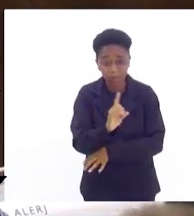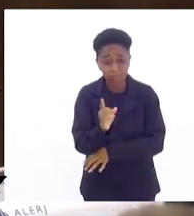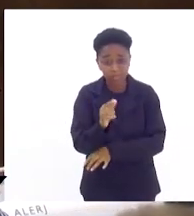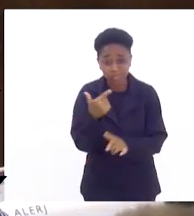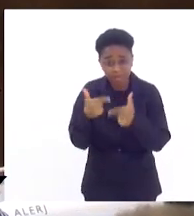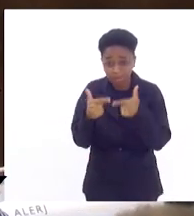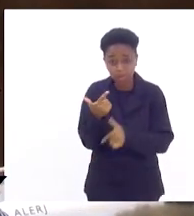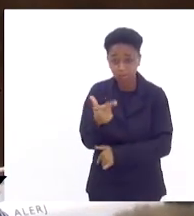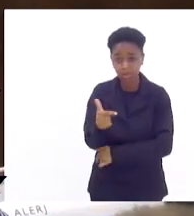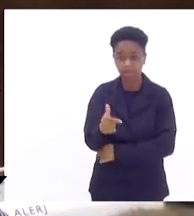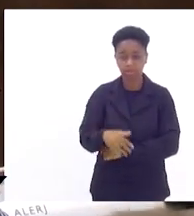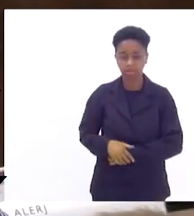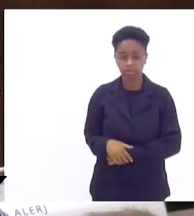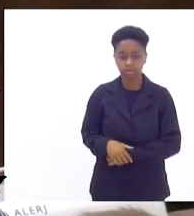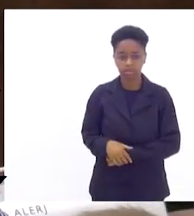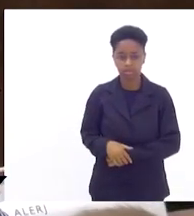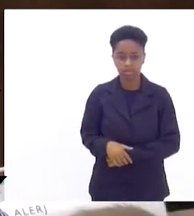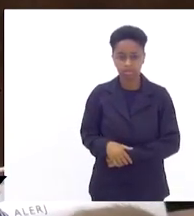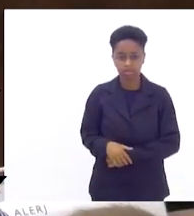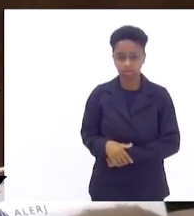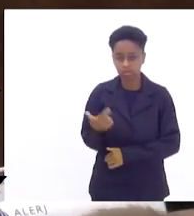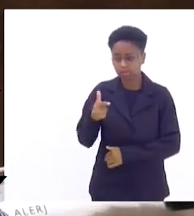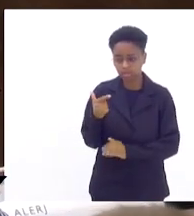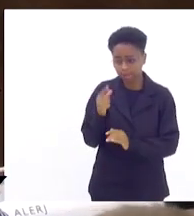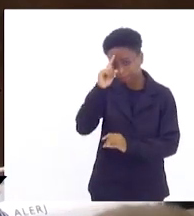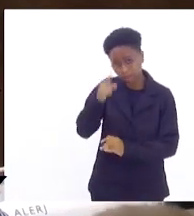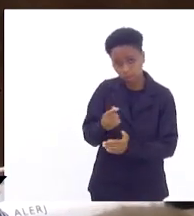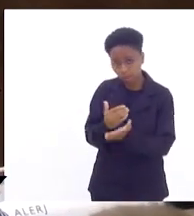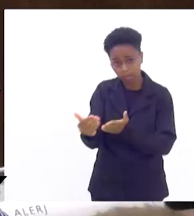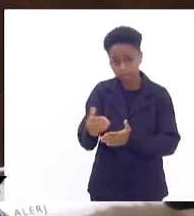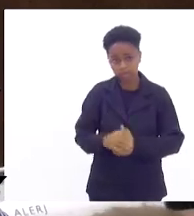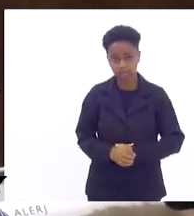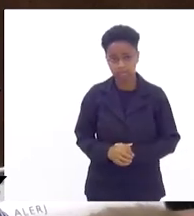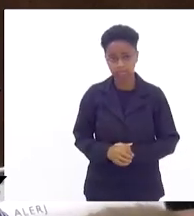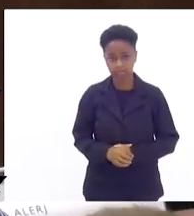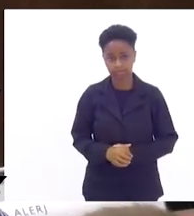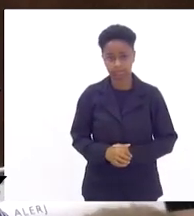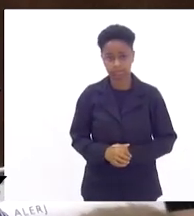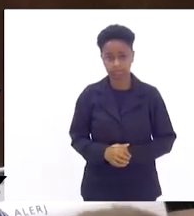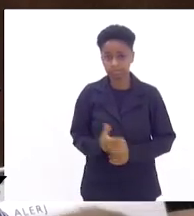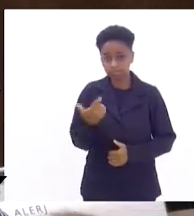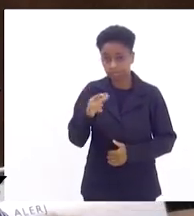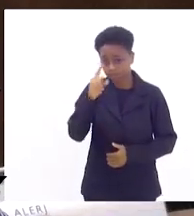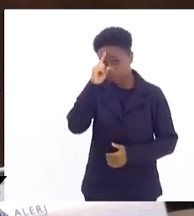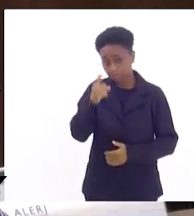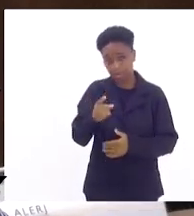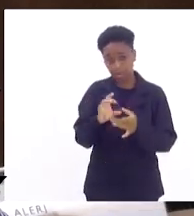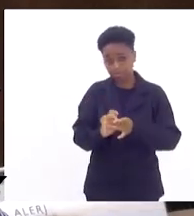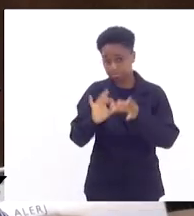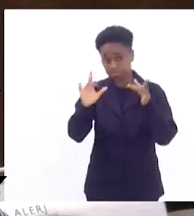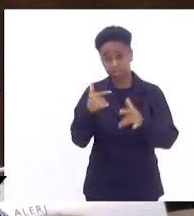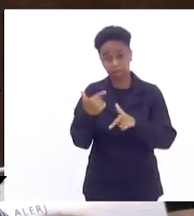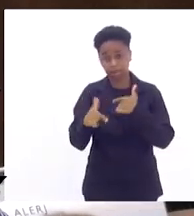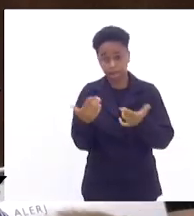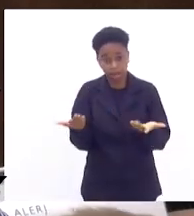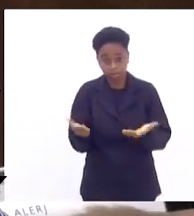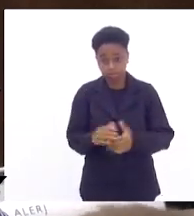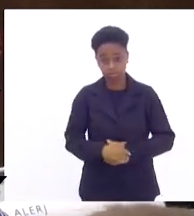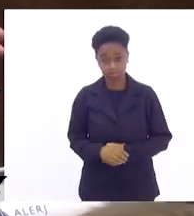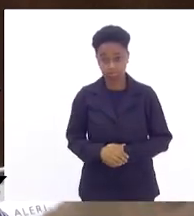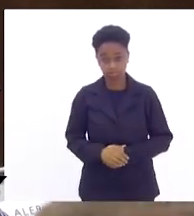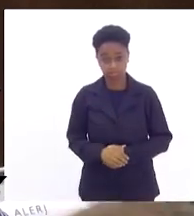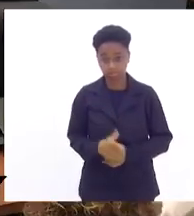trabalhando. Ela não tem ordem de início. Você mesmo disse, deputado. Não tem autorização para trabalhar.